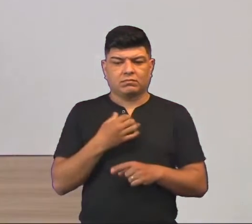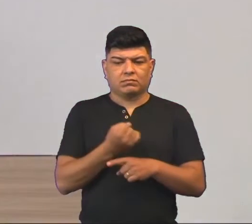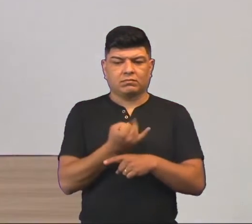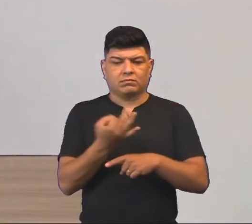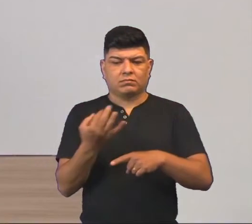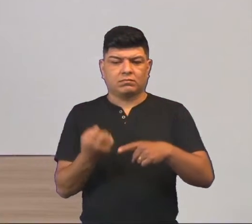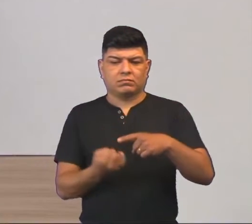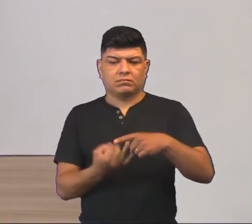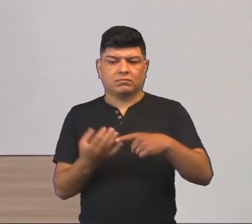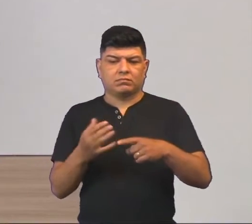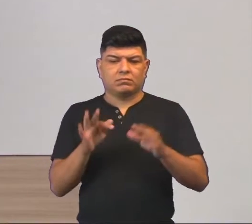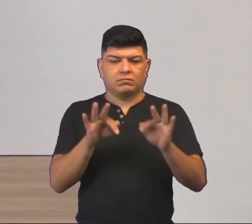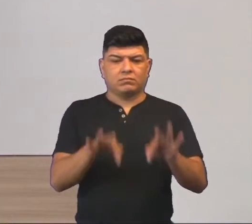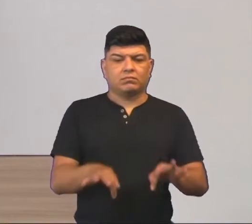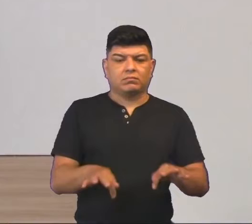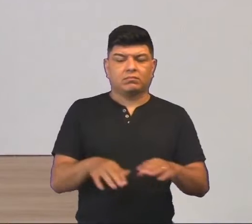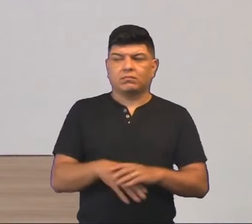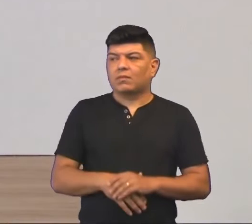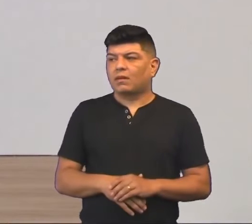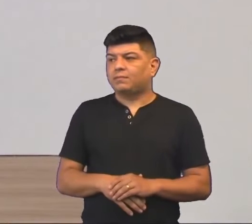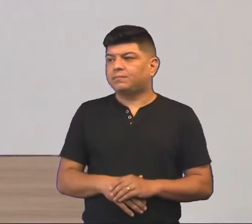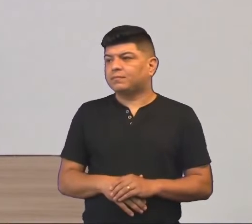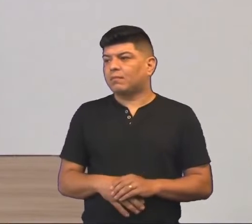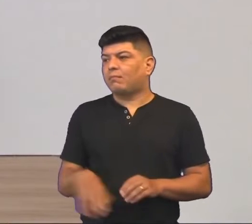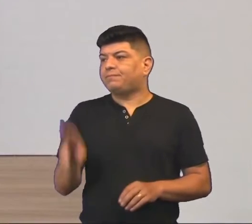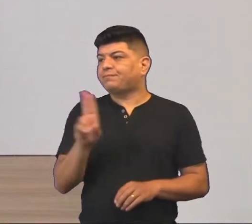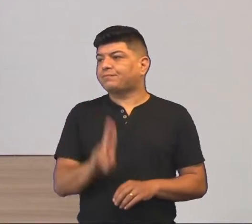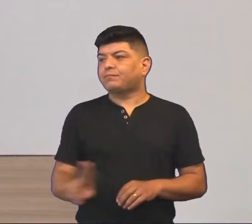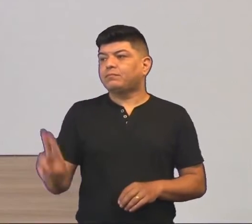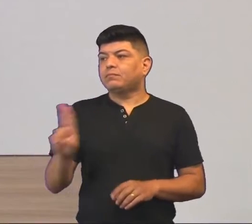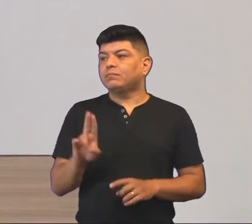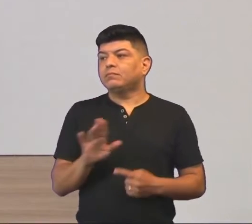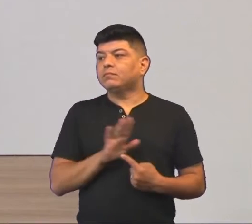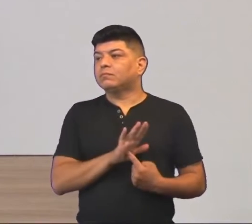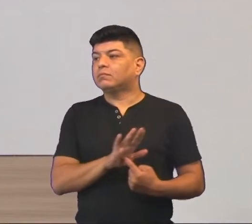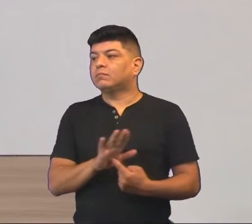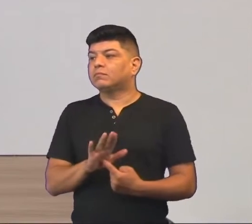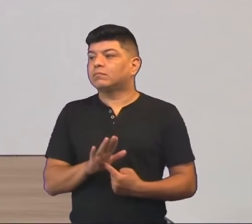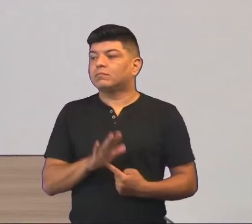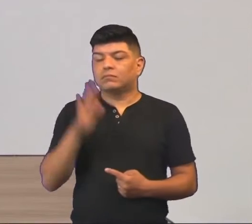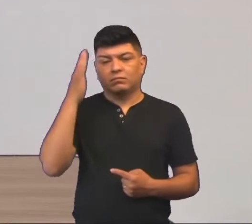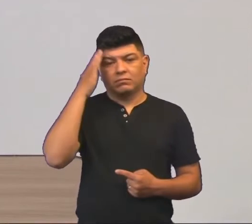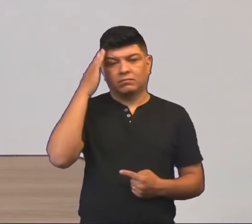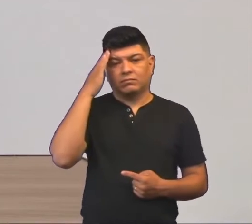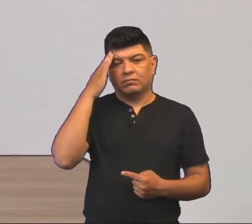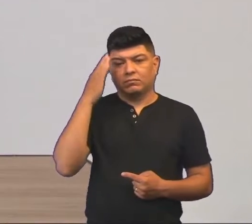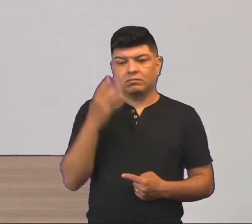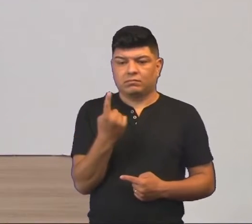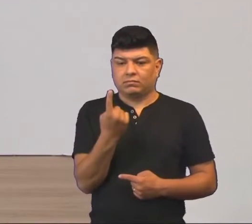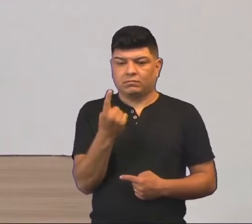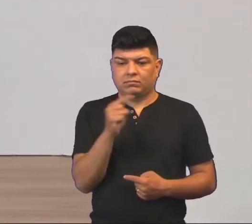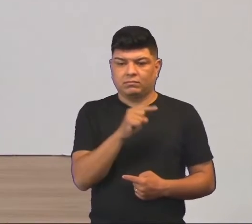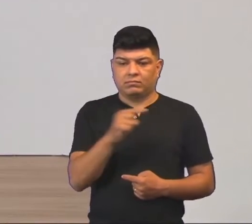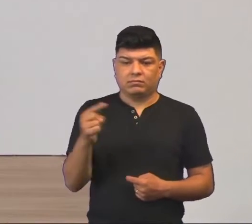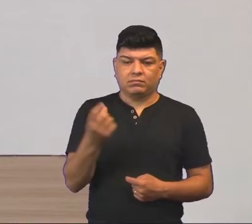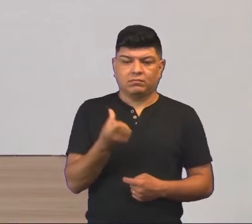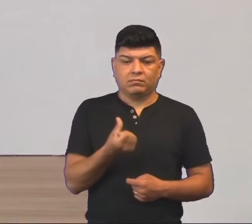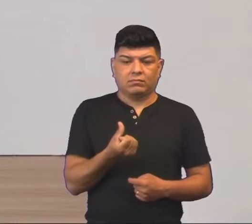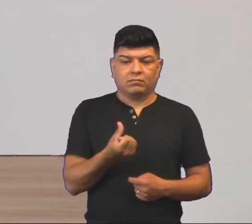fração. E a última tirinha, que eu vou usar para representar isso aqui, para vocês entenderem, ó, é 1/6,